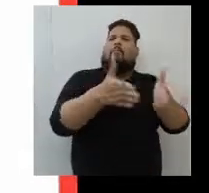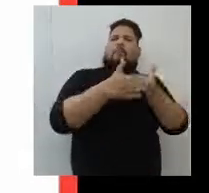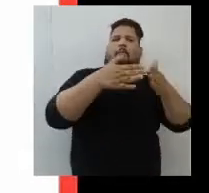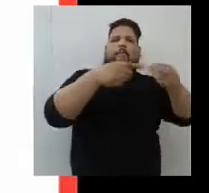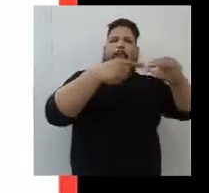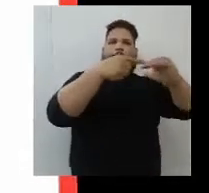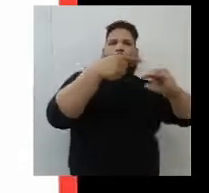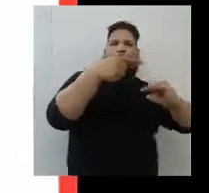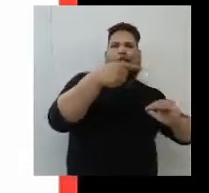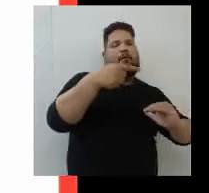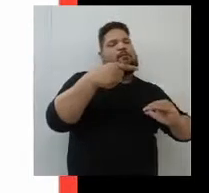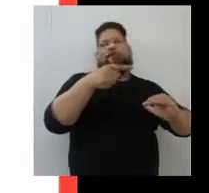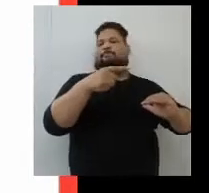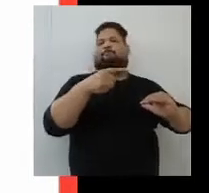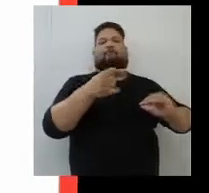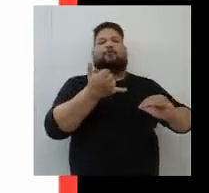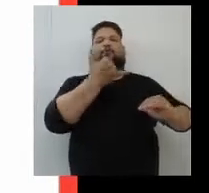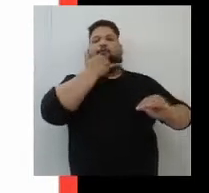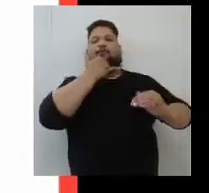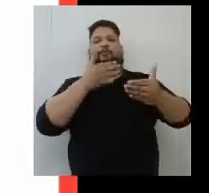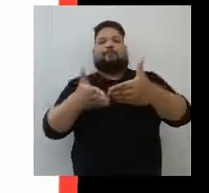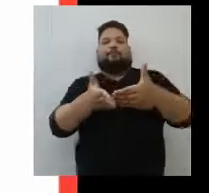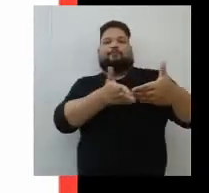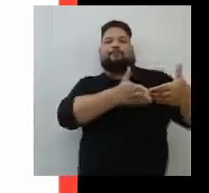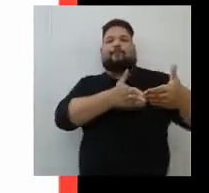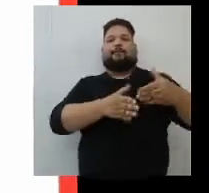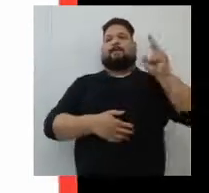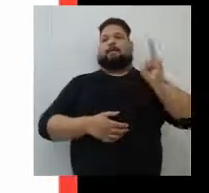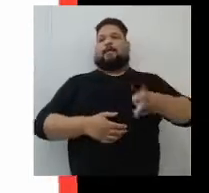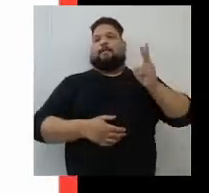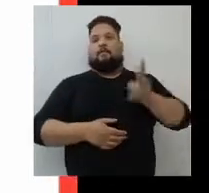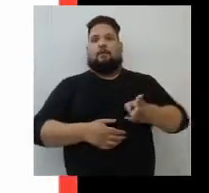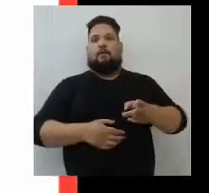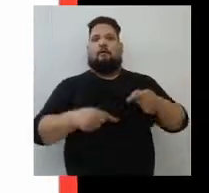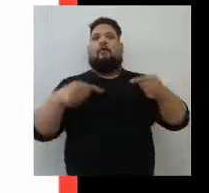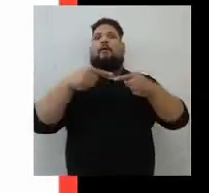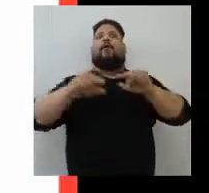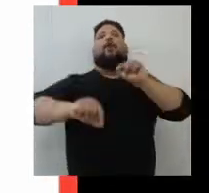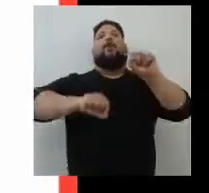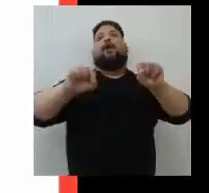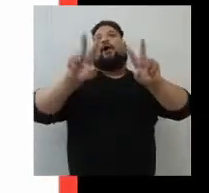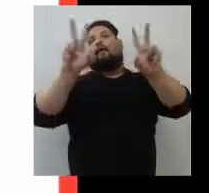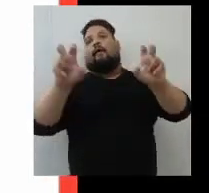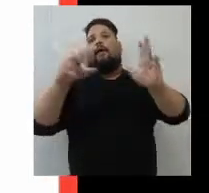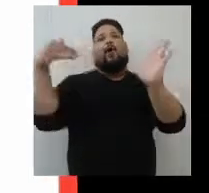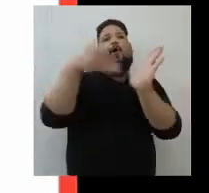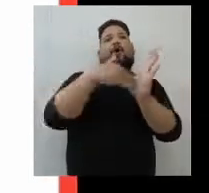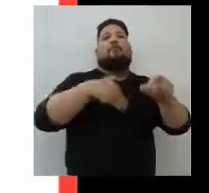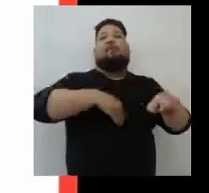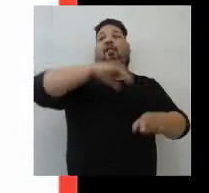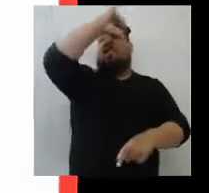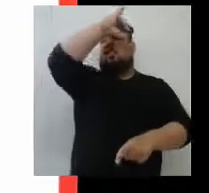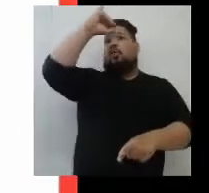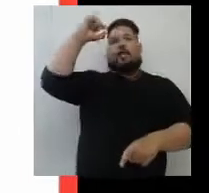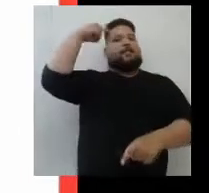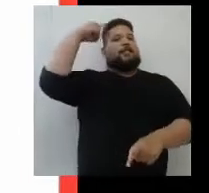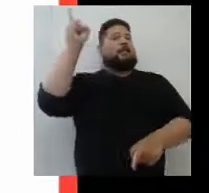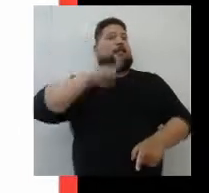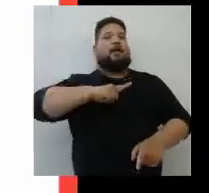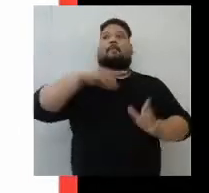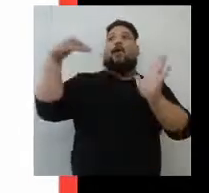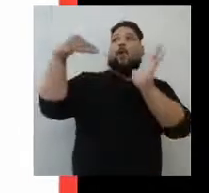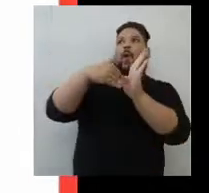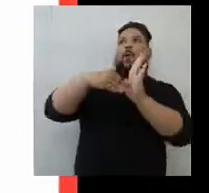mais uma vez, vai ficar de lado. Vai ser o famoso o último a saber. Tá? Então, fique